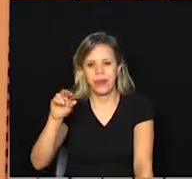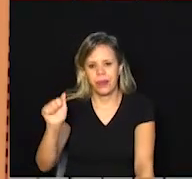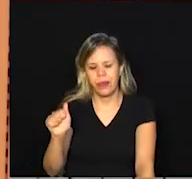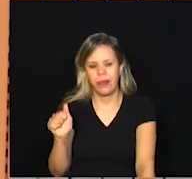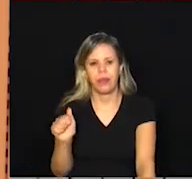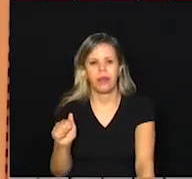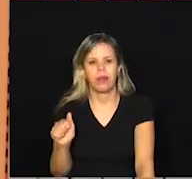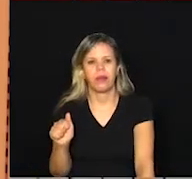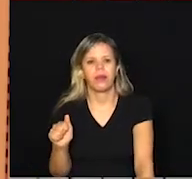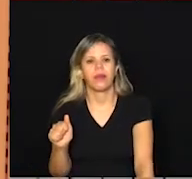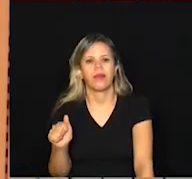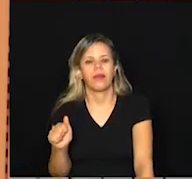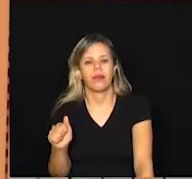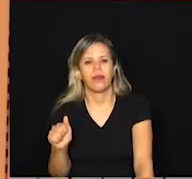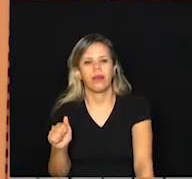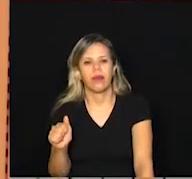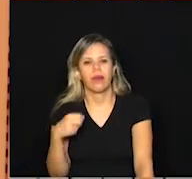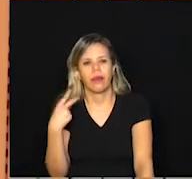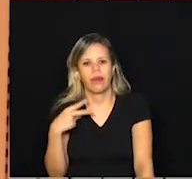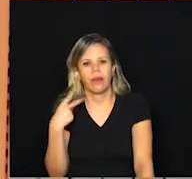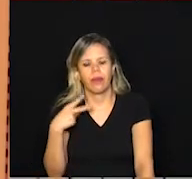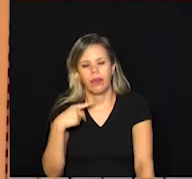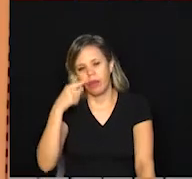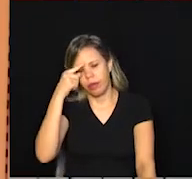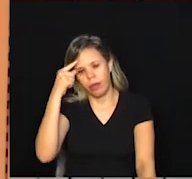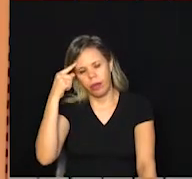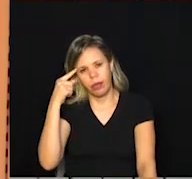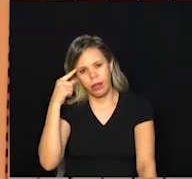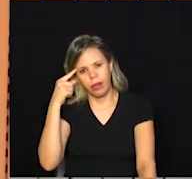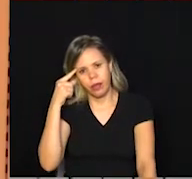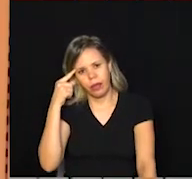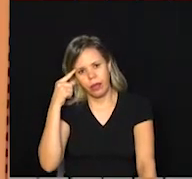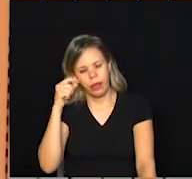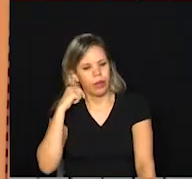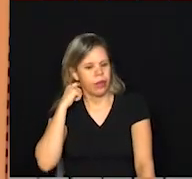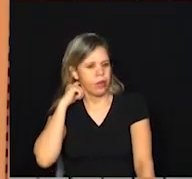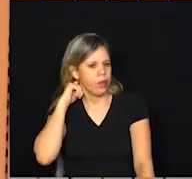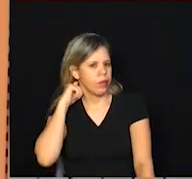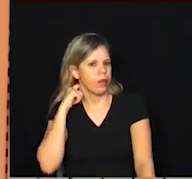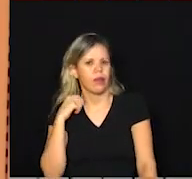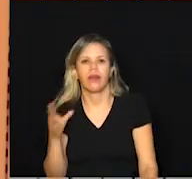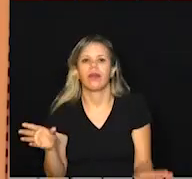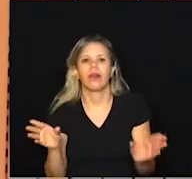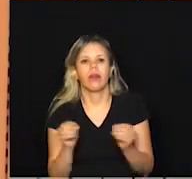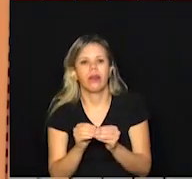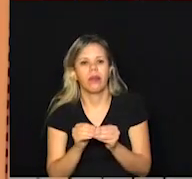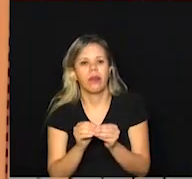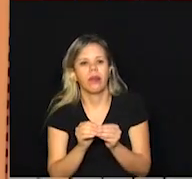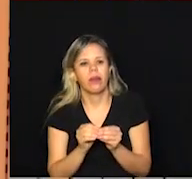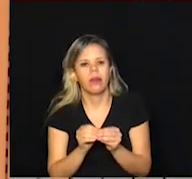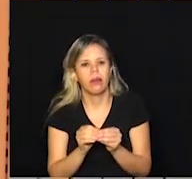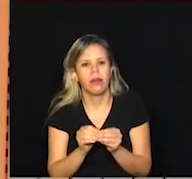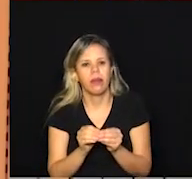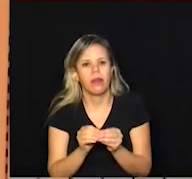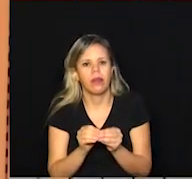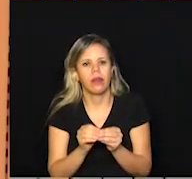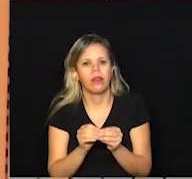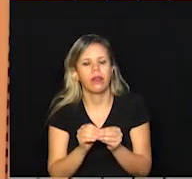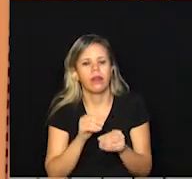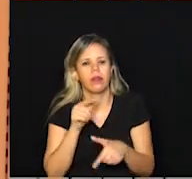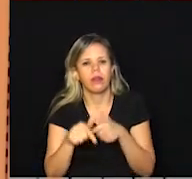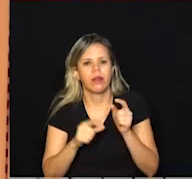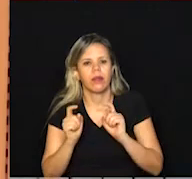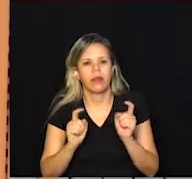Ribeiro a vereadora Paola e encerramos essa essa